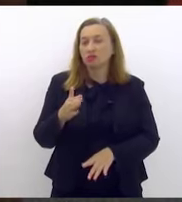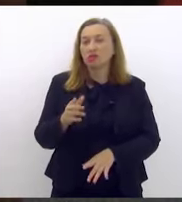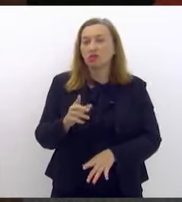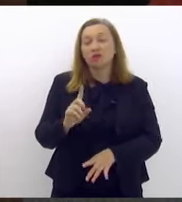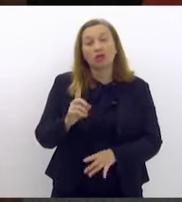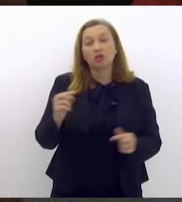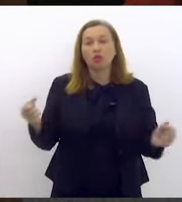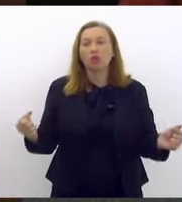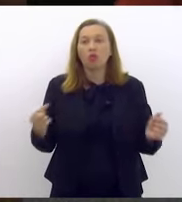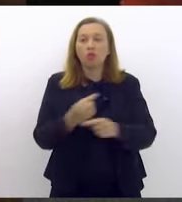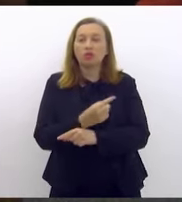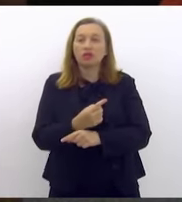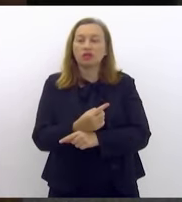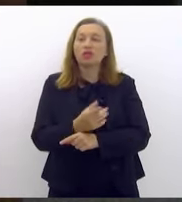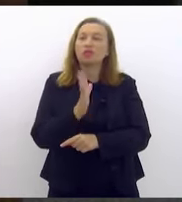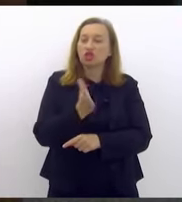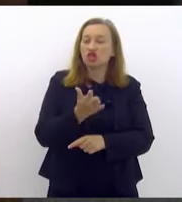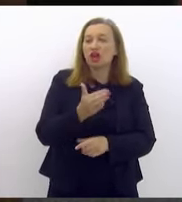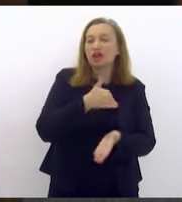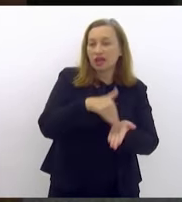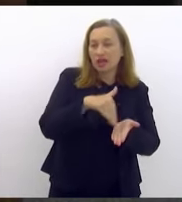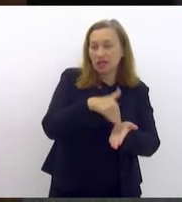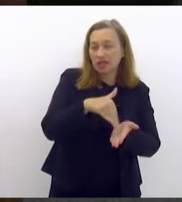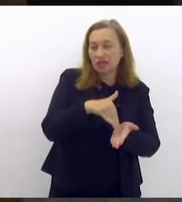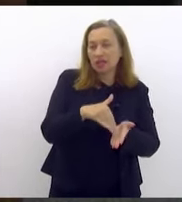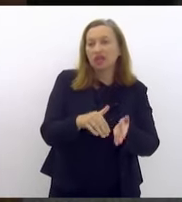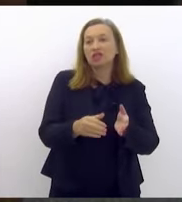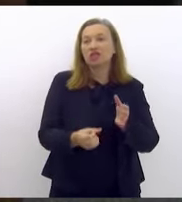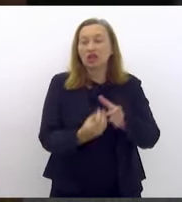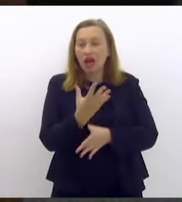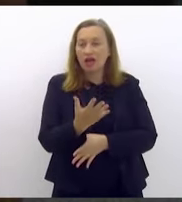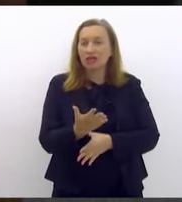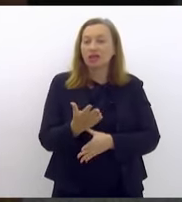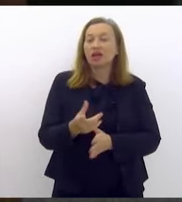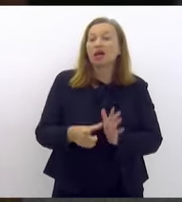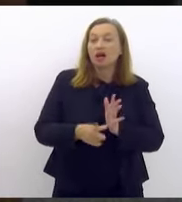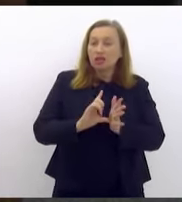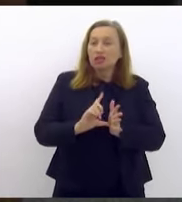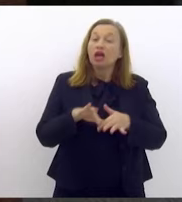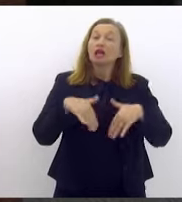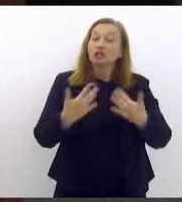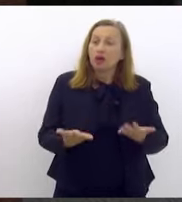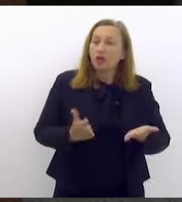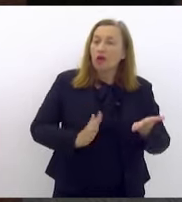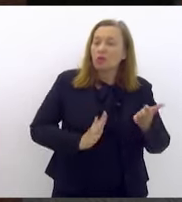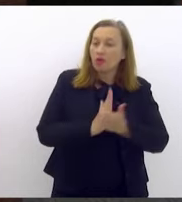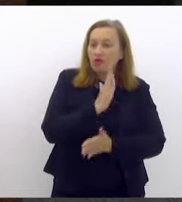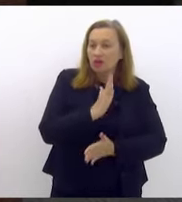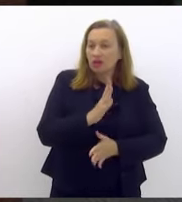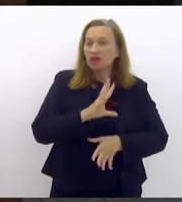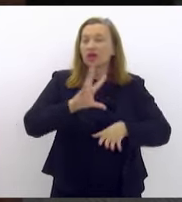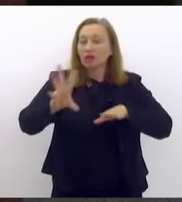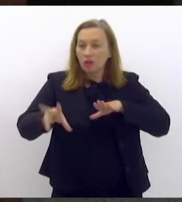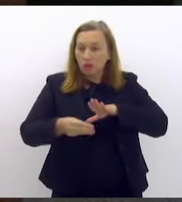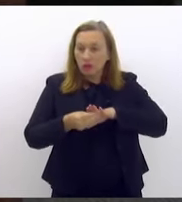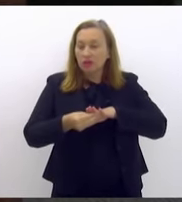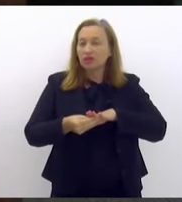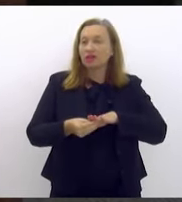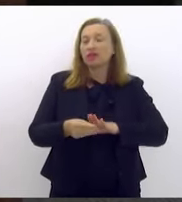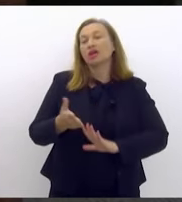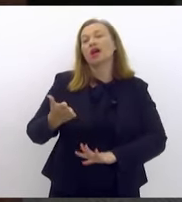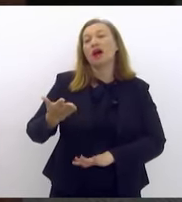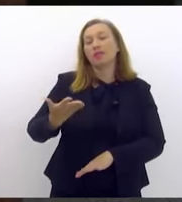caso, porque já são secretarias criadas. Então, no mérito, senhor presidente, favorável, e complementando o que minha companheira